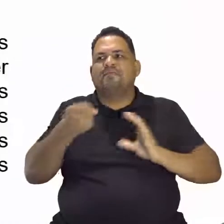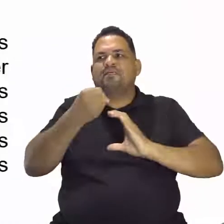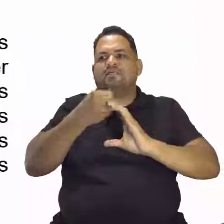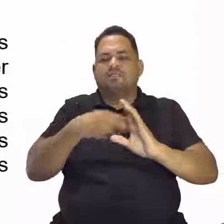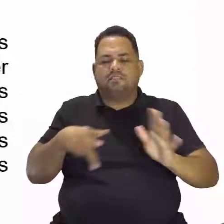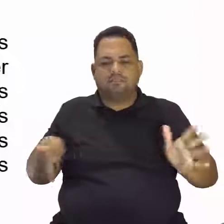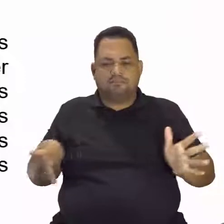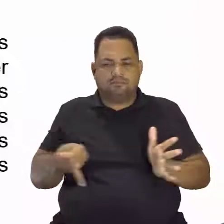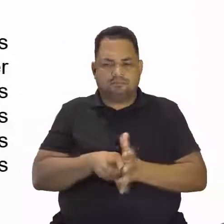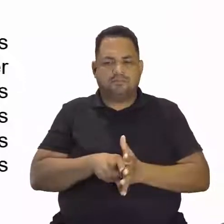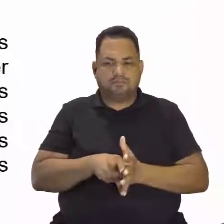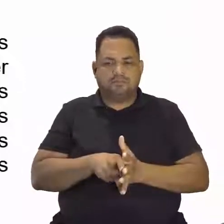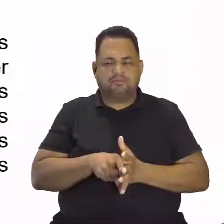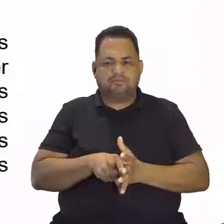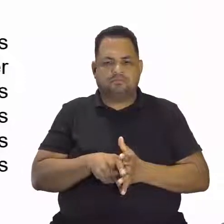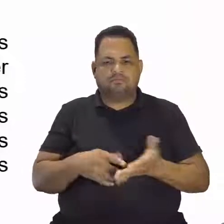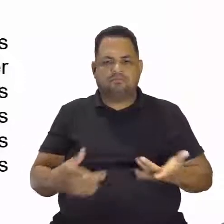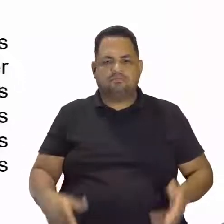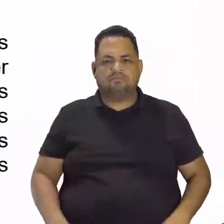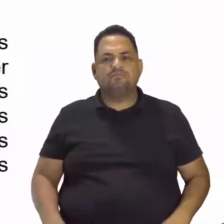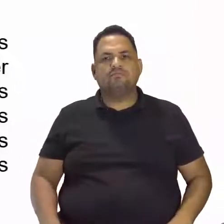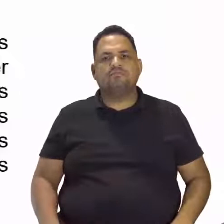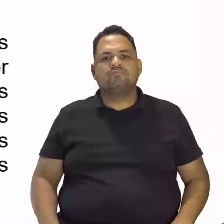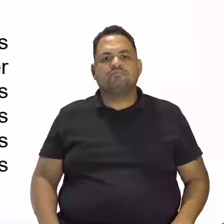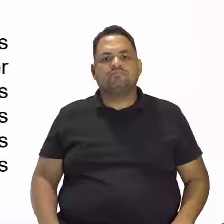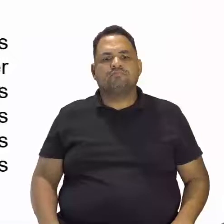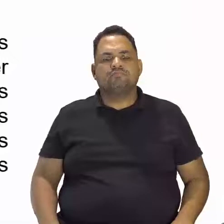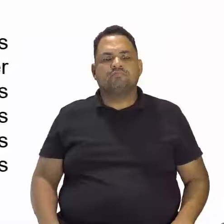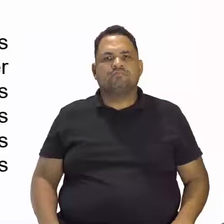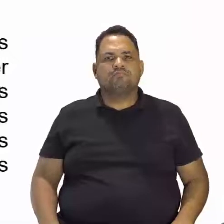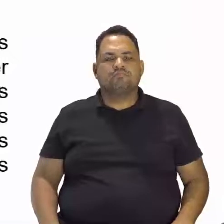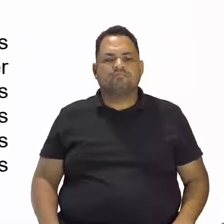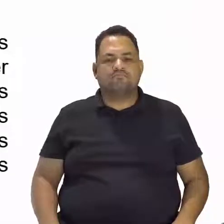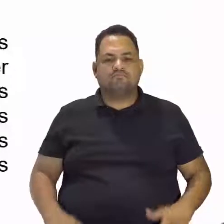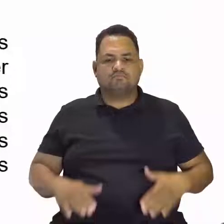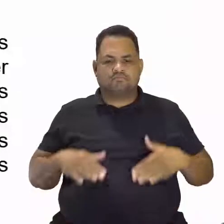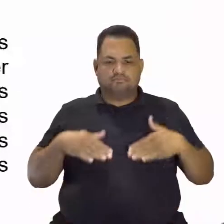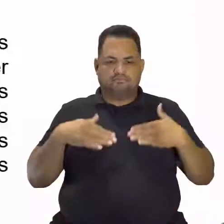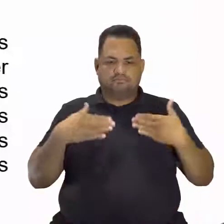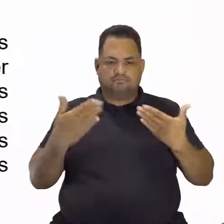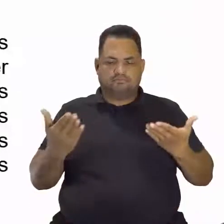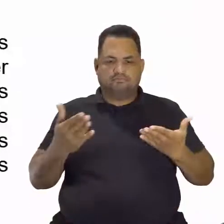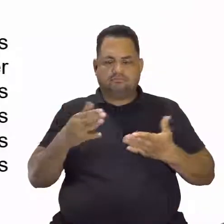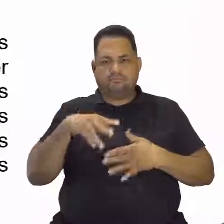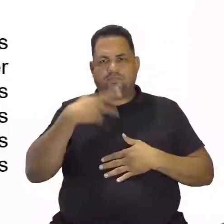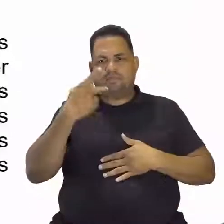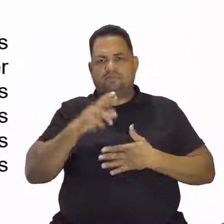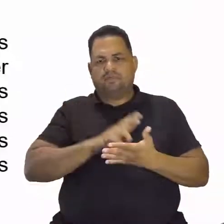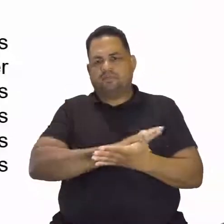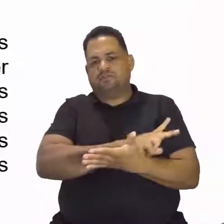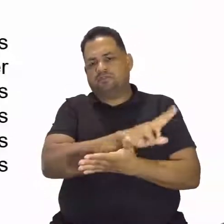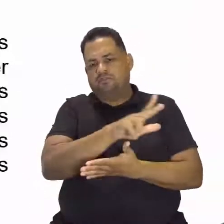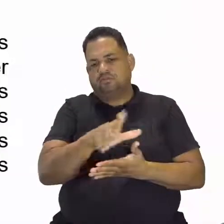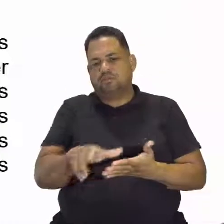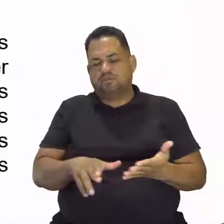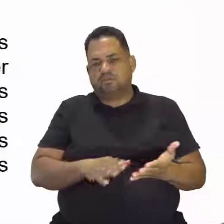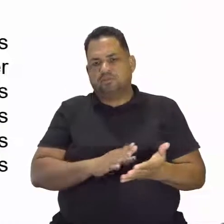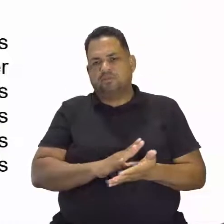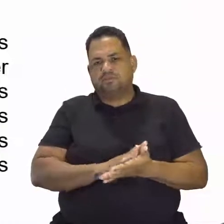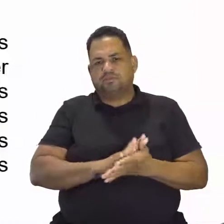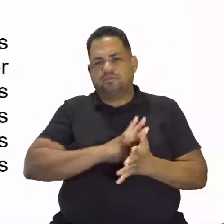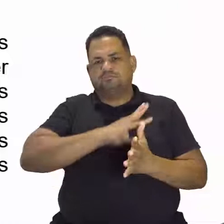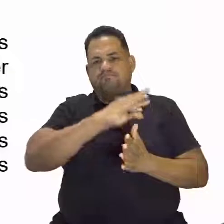né? Então, assim, é aquilo que quando a gente fala de várias Amazônias, a gente não pode